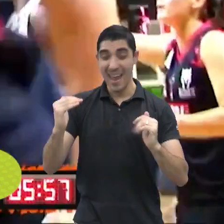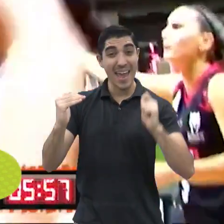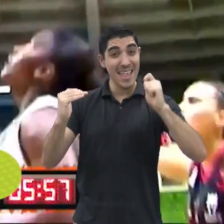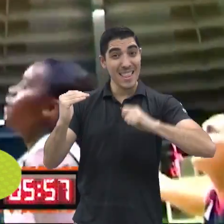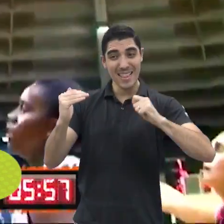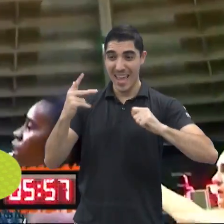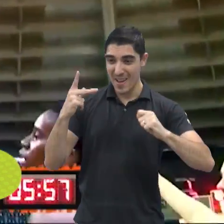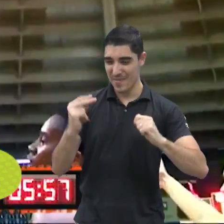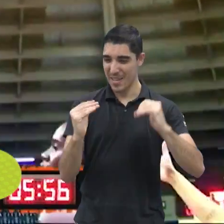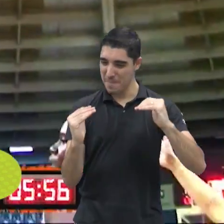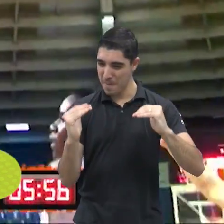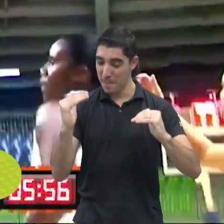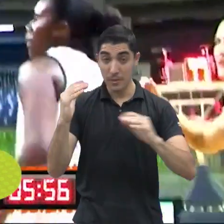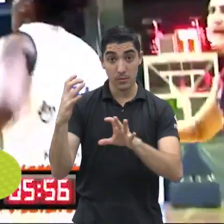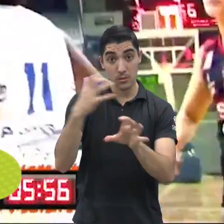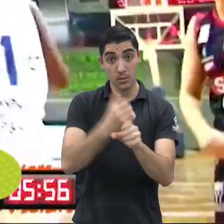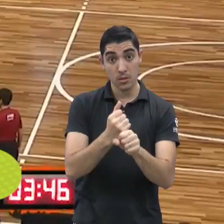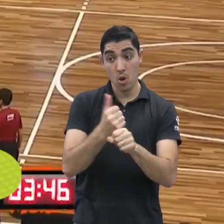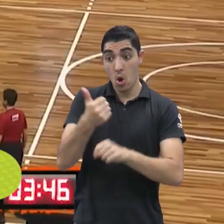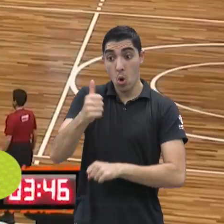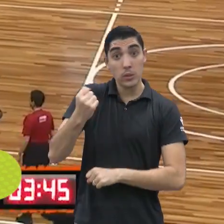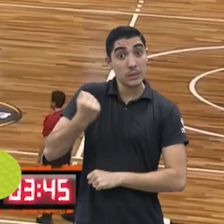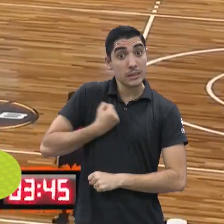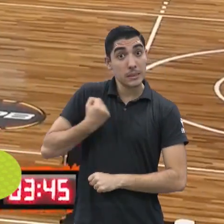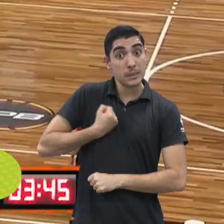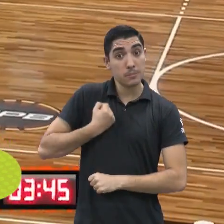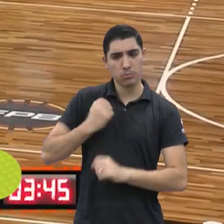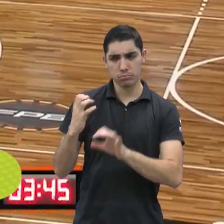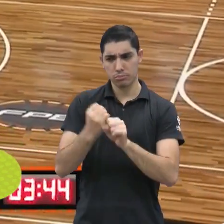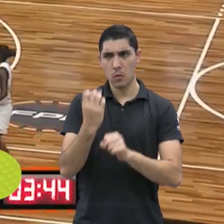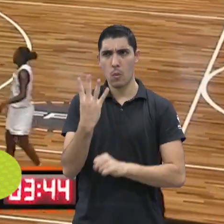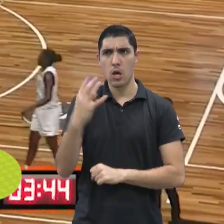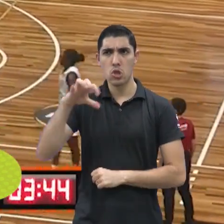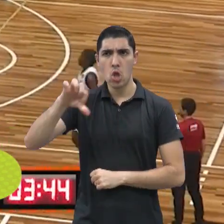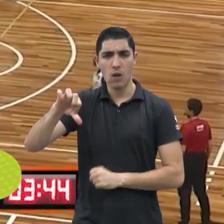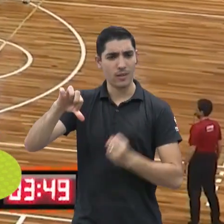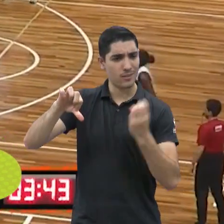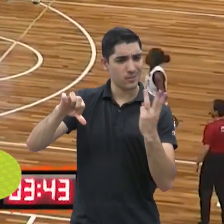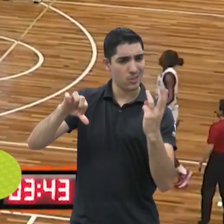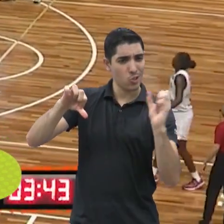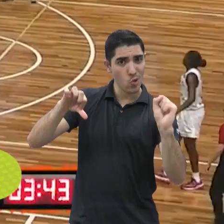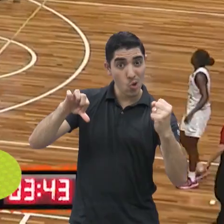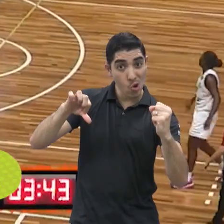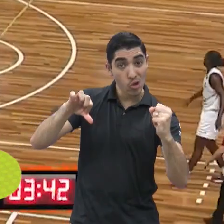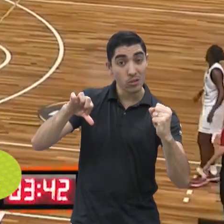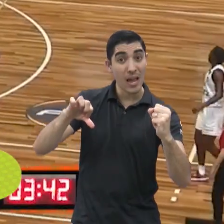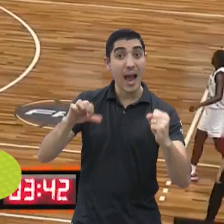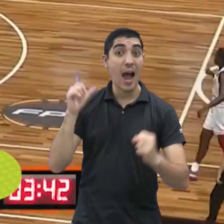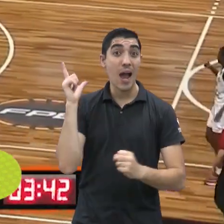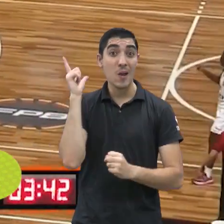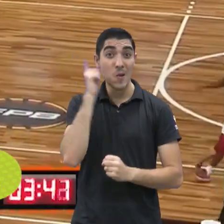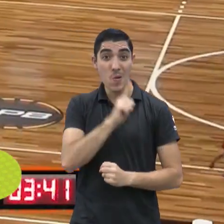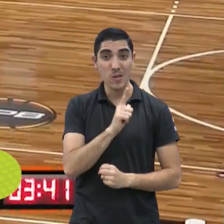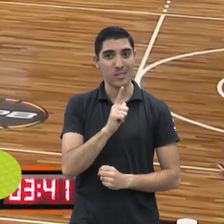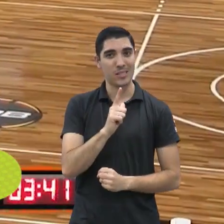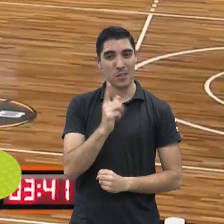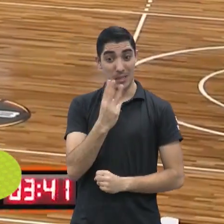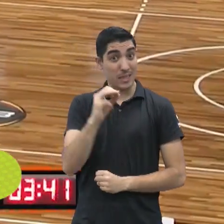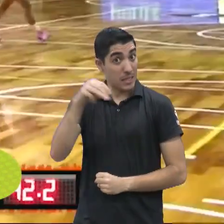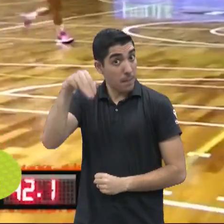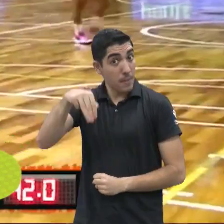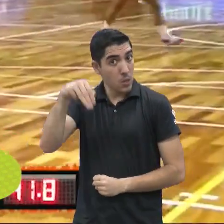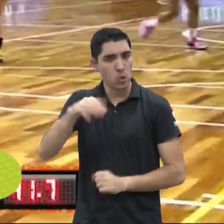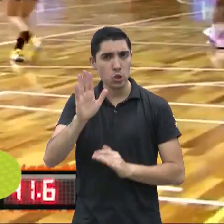José, que vencia por 11 de vantagem, 49-38, até os primeiros 30 minutos, 3 quartos de